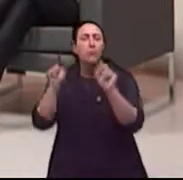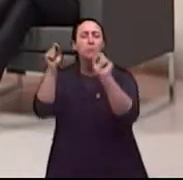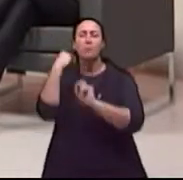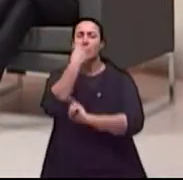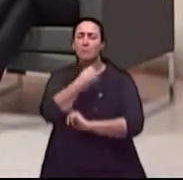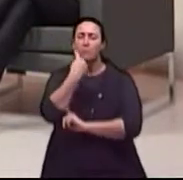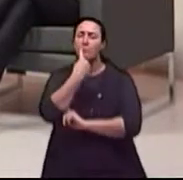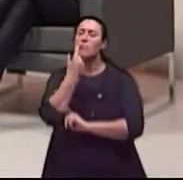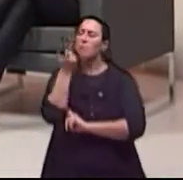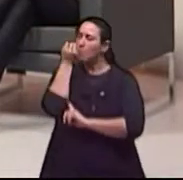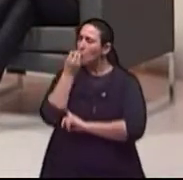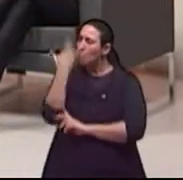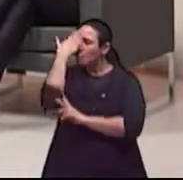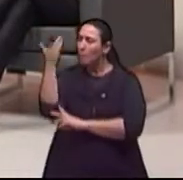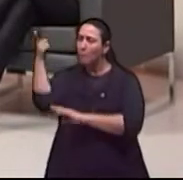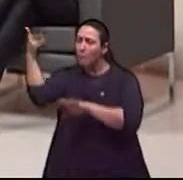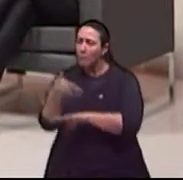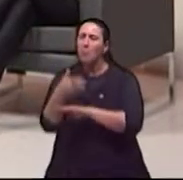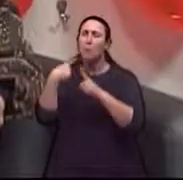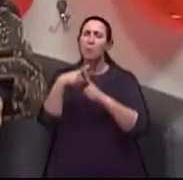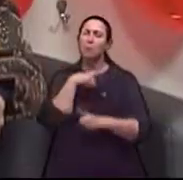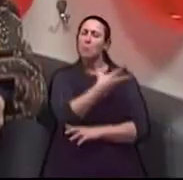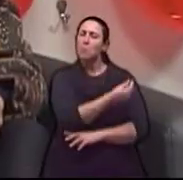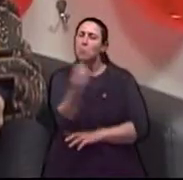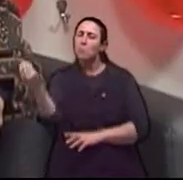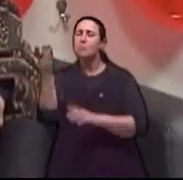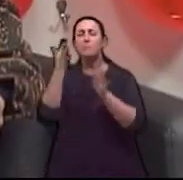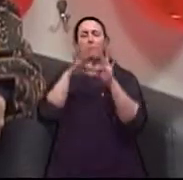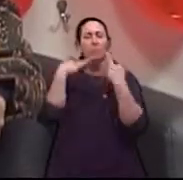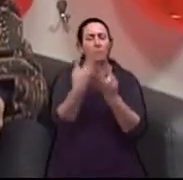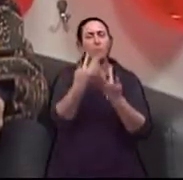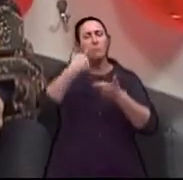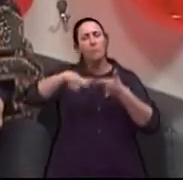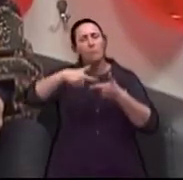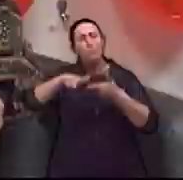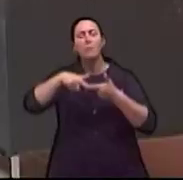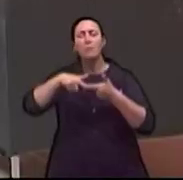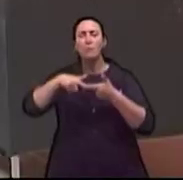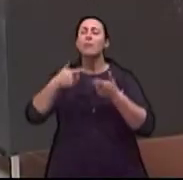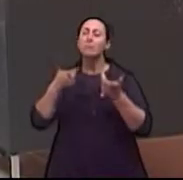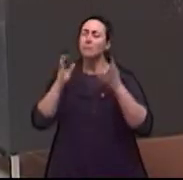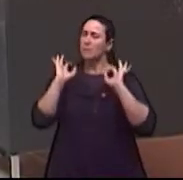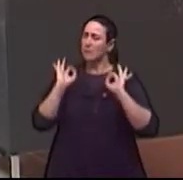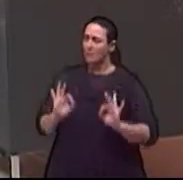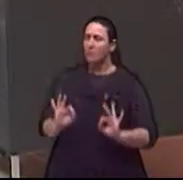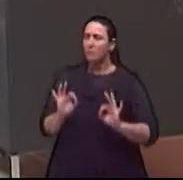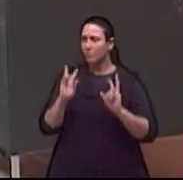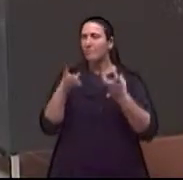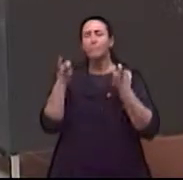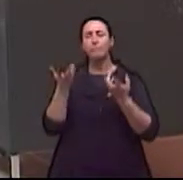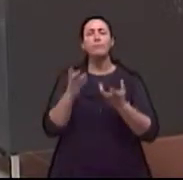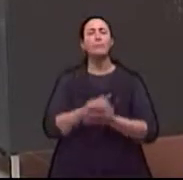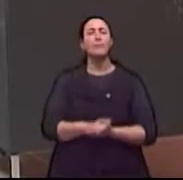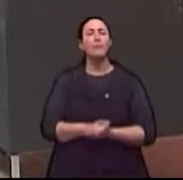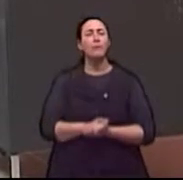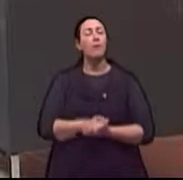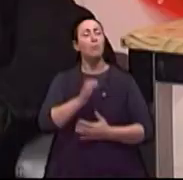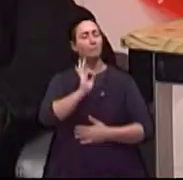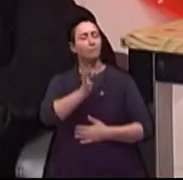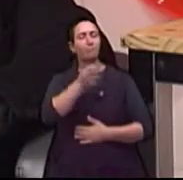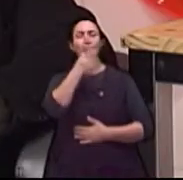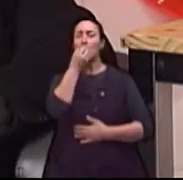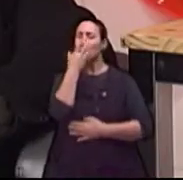caso na família que querem mais conhecimento que o conhecimento nos salva né com certeza né bom dia Isabel é um prazer